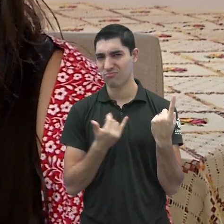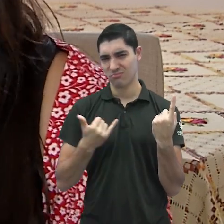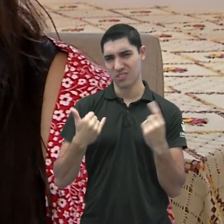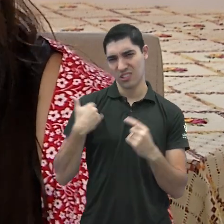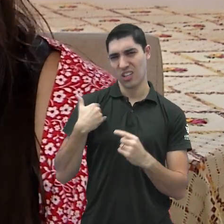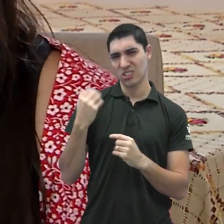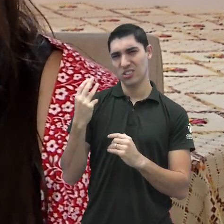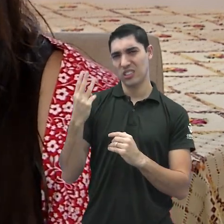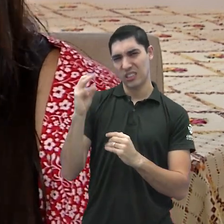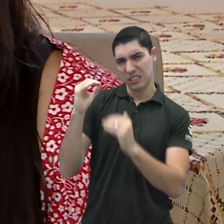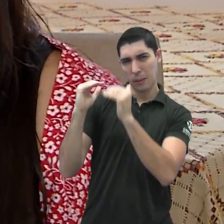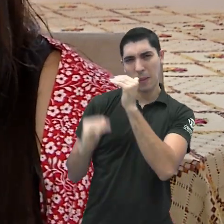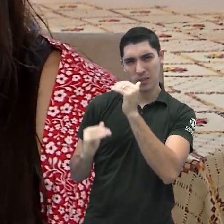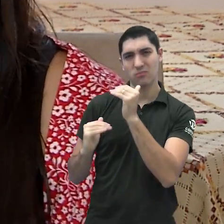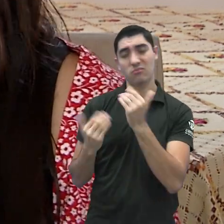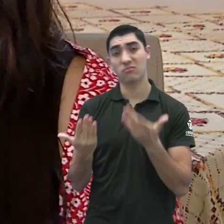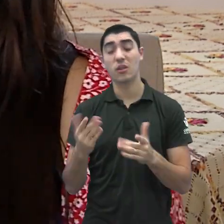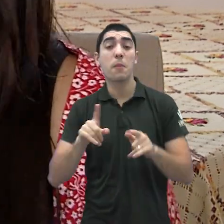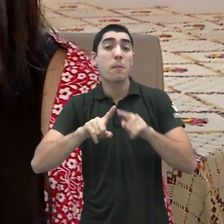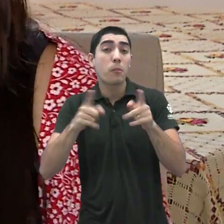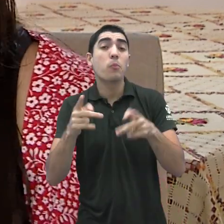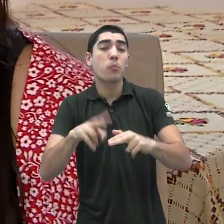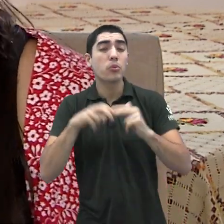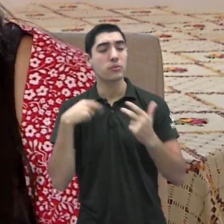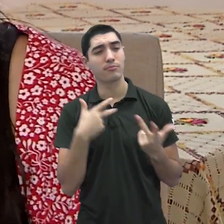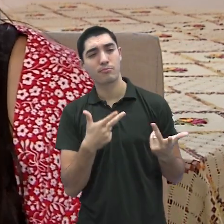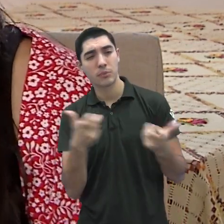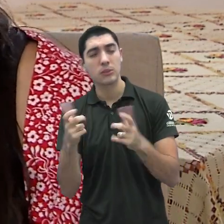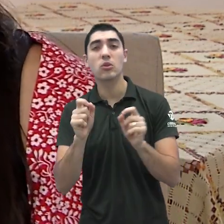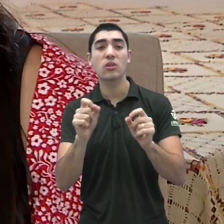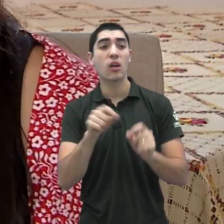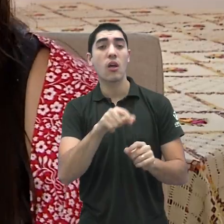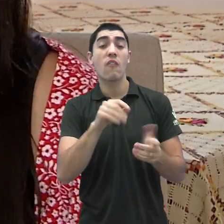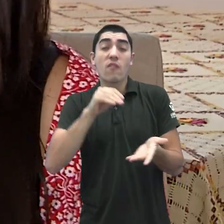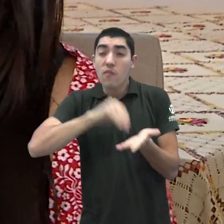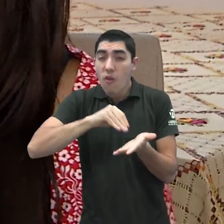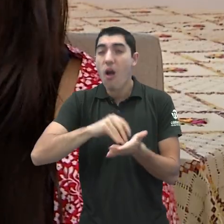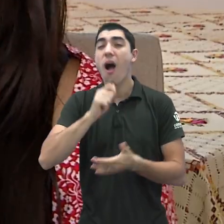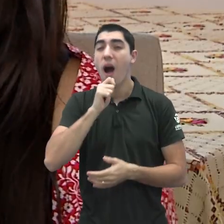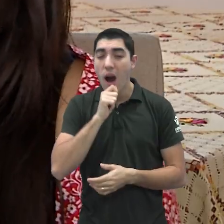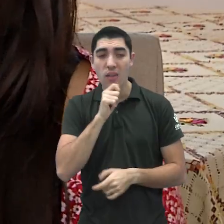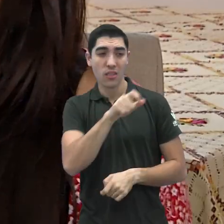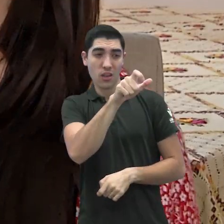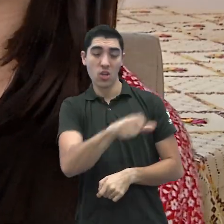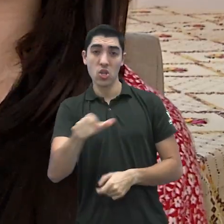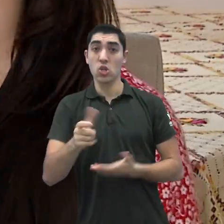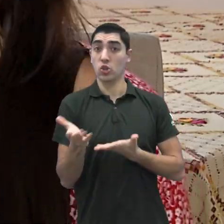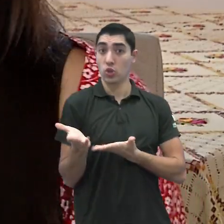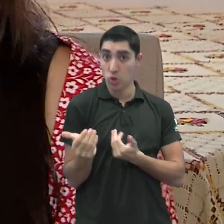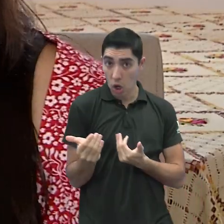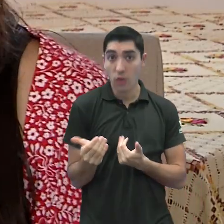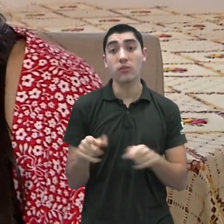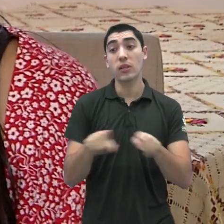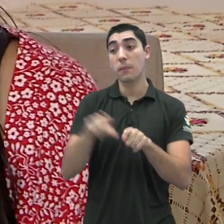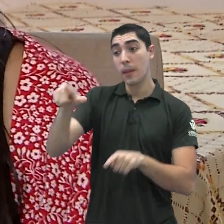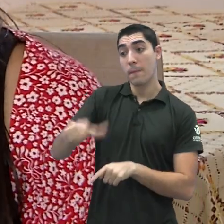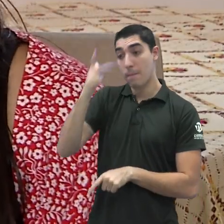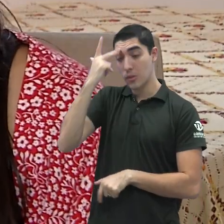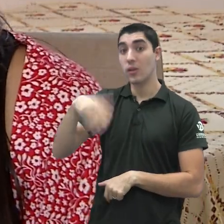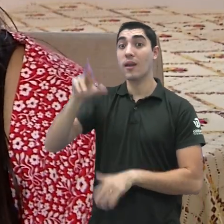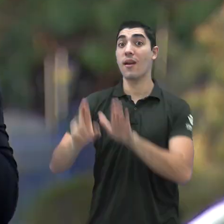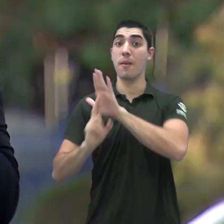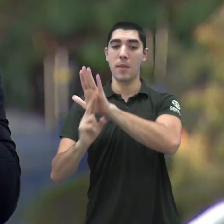e eu acho que falta essa identificação entre o jovem e a pessoa que vai estar